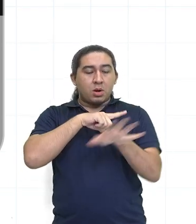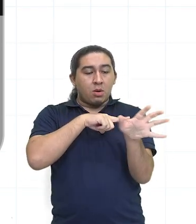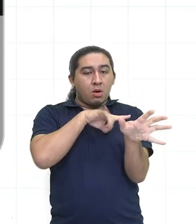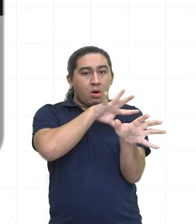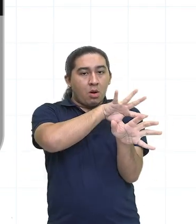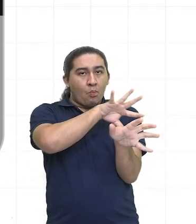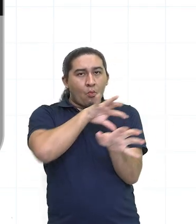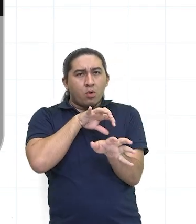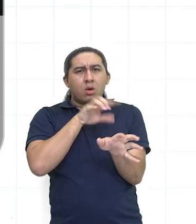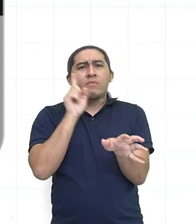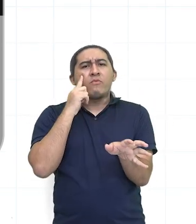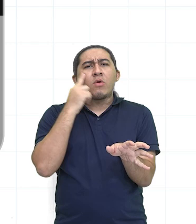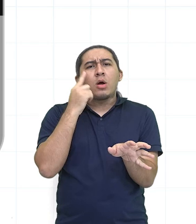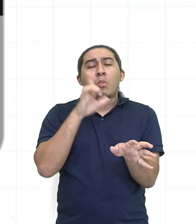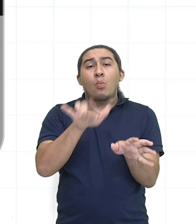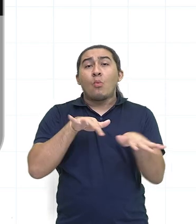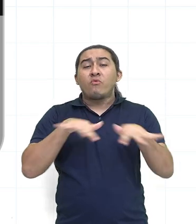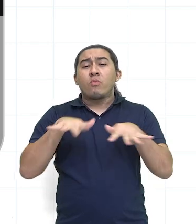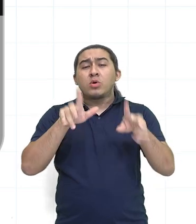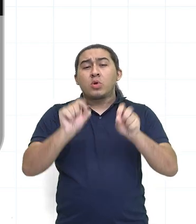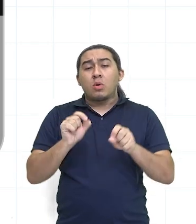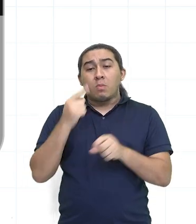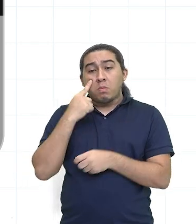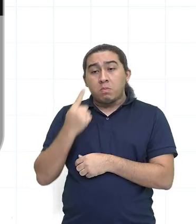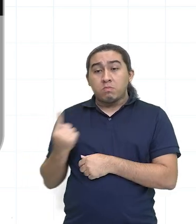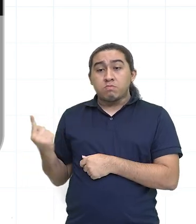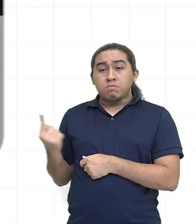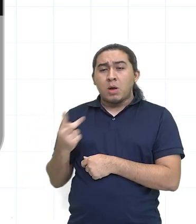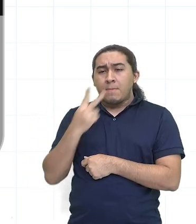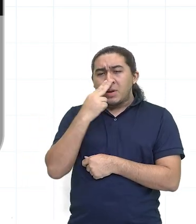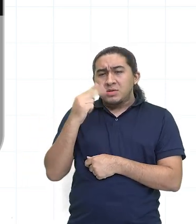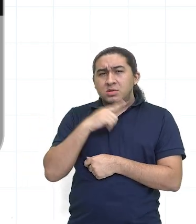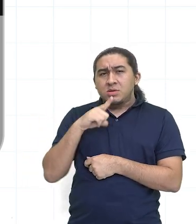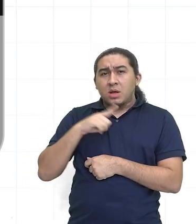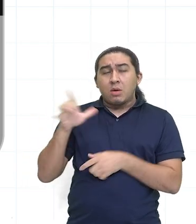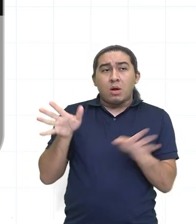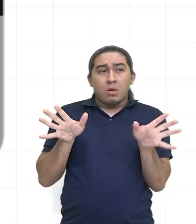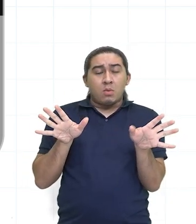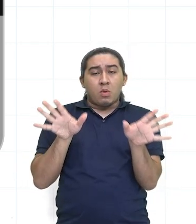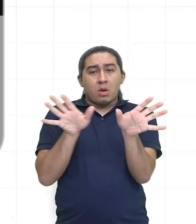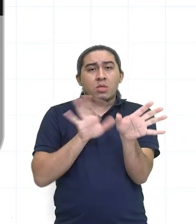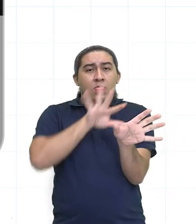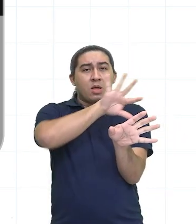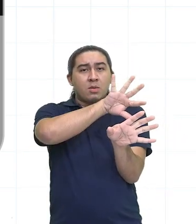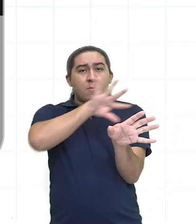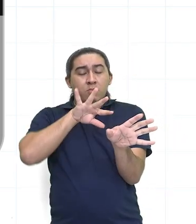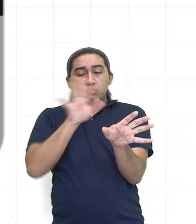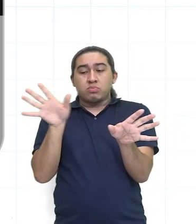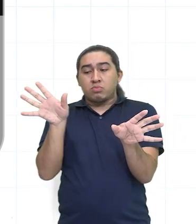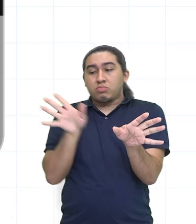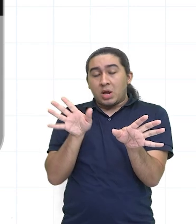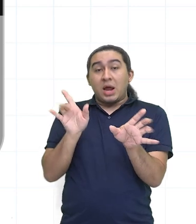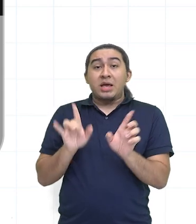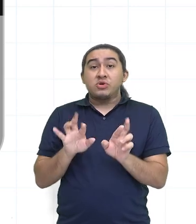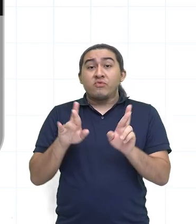fibra, como é que ela está? Ela está numa direção meio diagonal ali, né? Meio oblíqua. É diferente da direção do glúteo